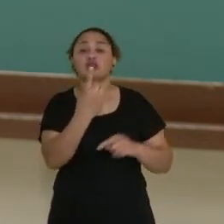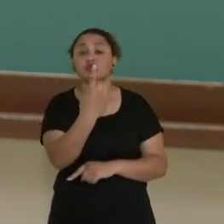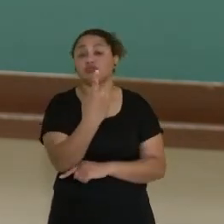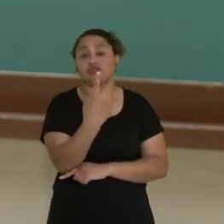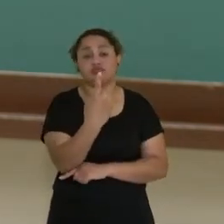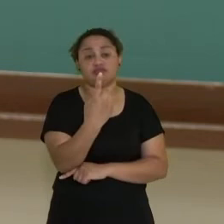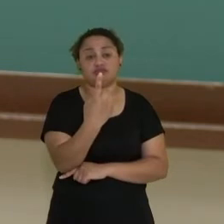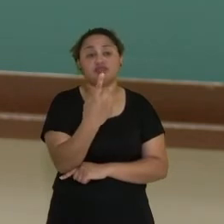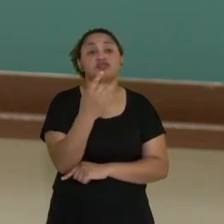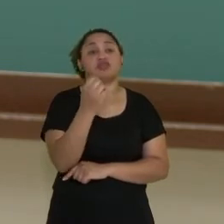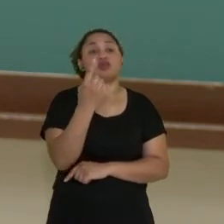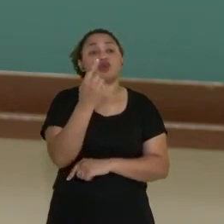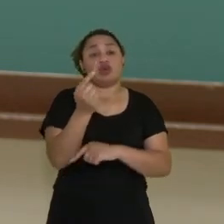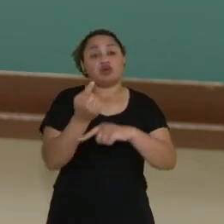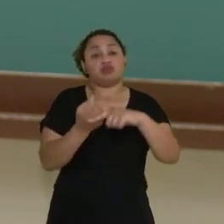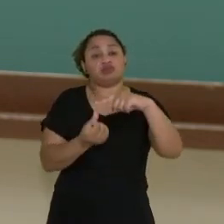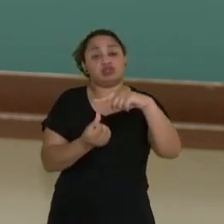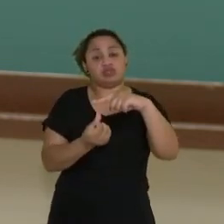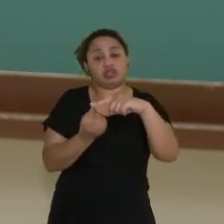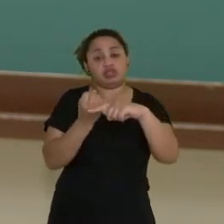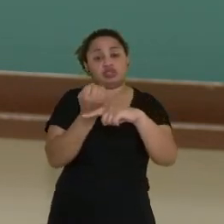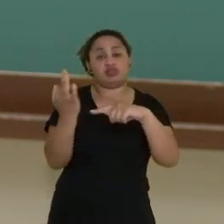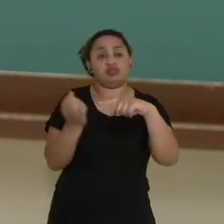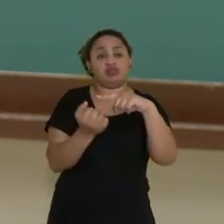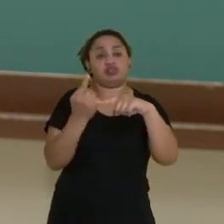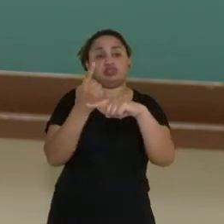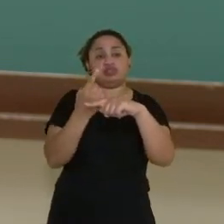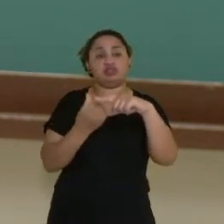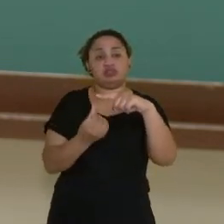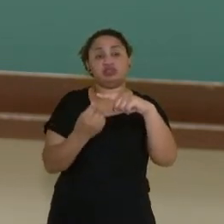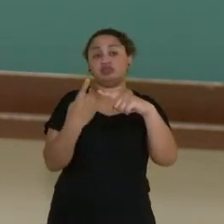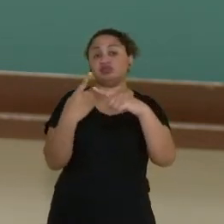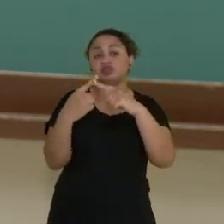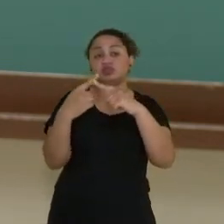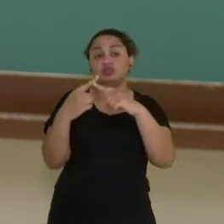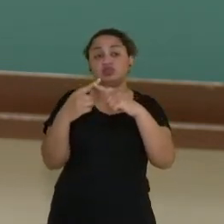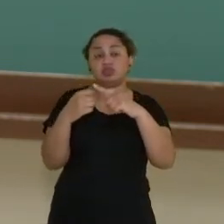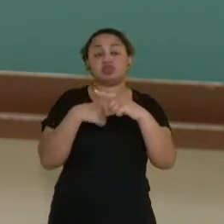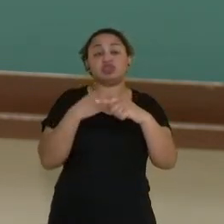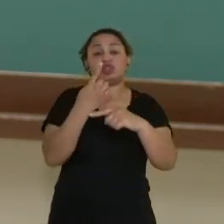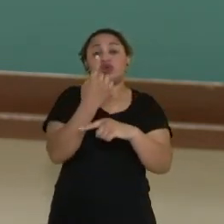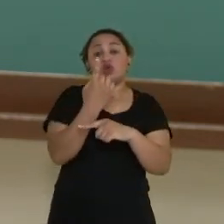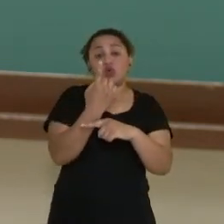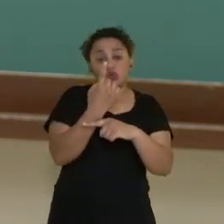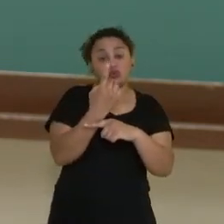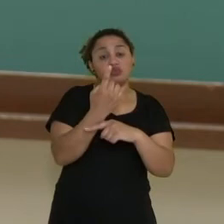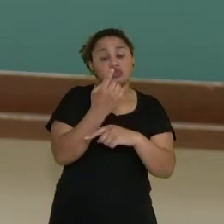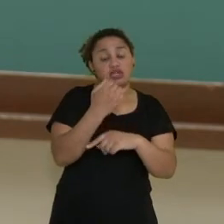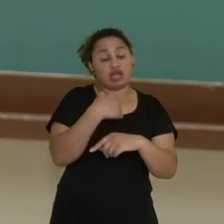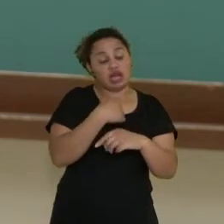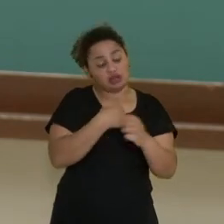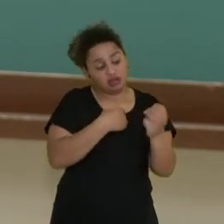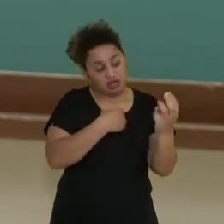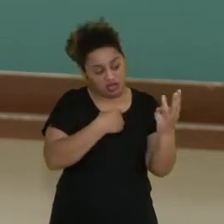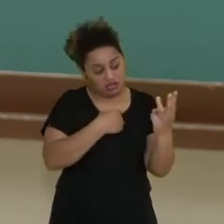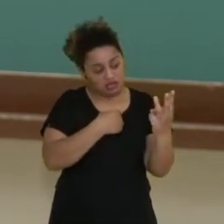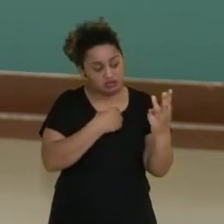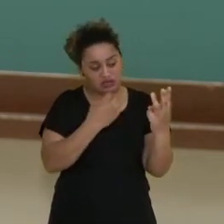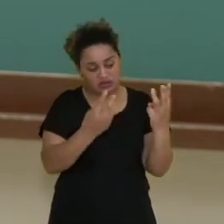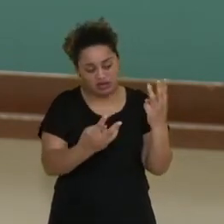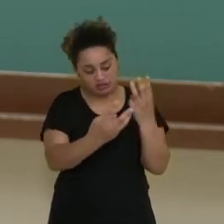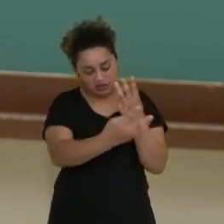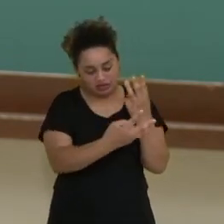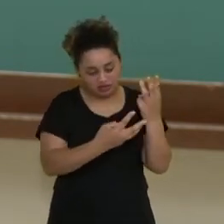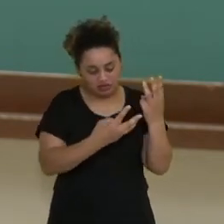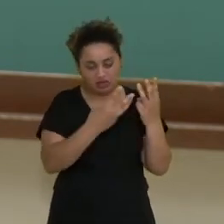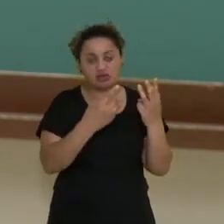Então, será 1 sobre 6. Por que 1 sobre 6? Porque eu só tenho apenas um número 3, ele aparece uma única vez